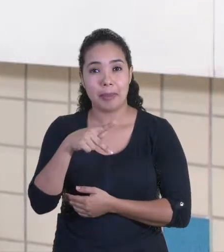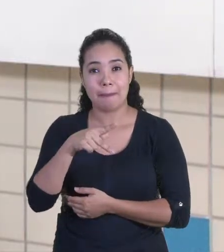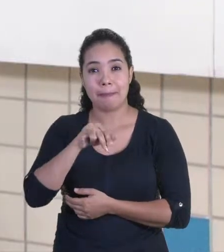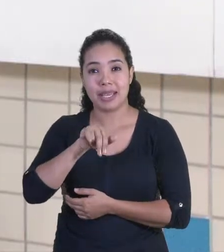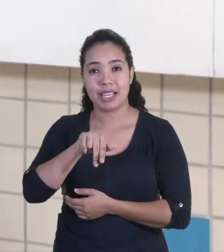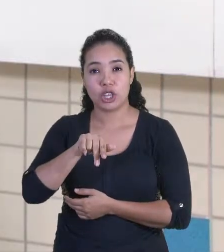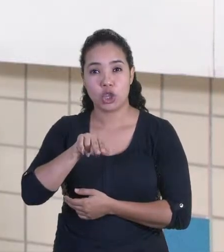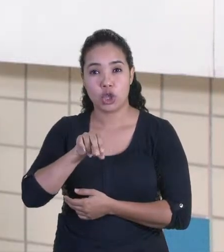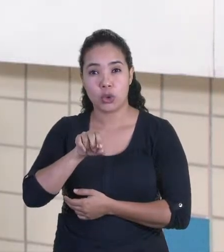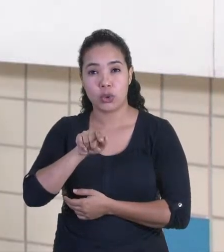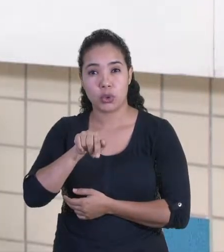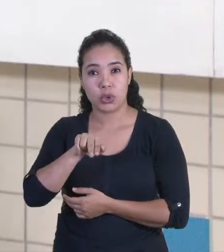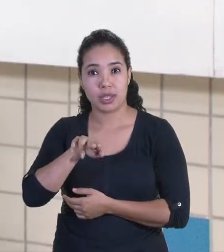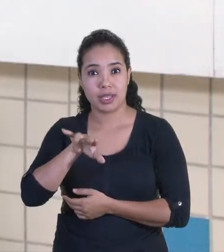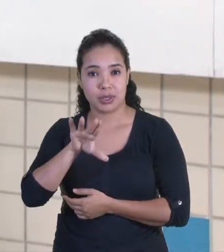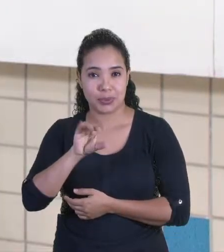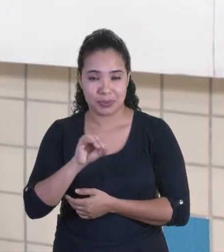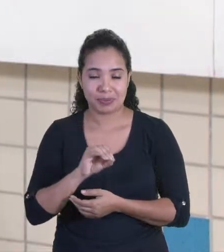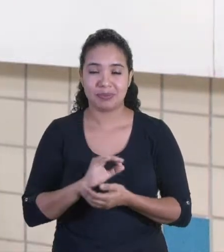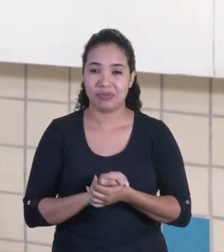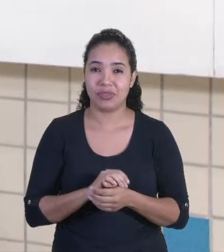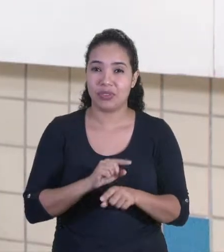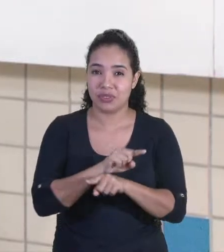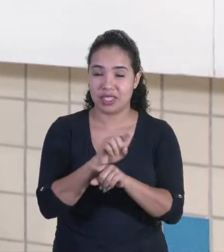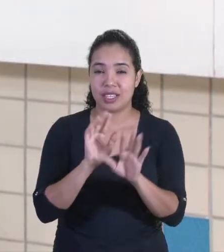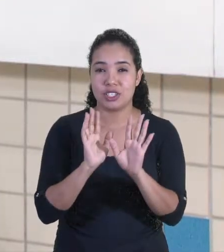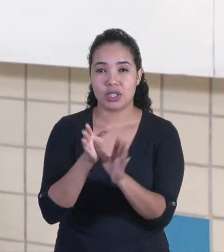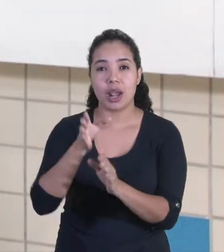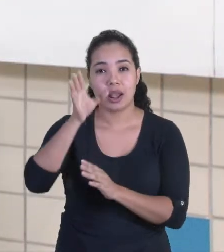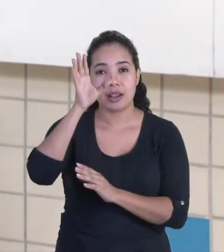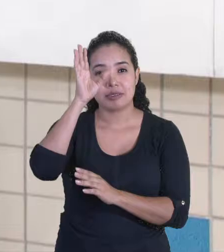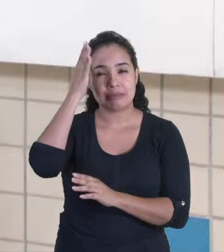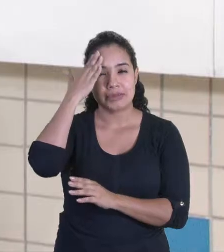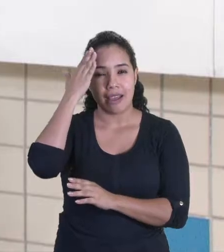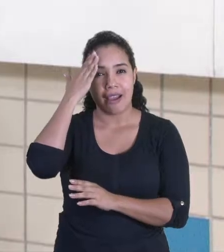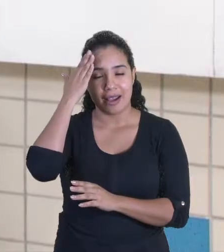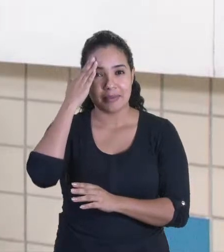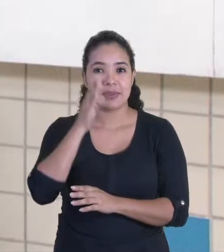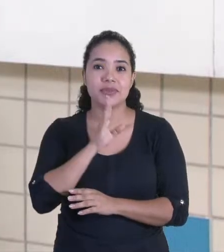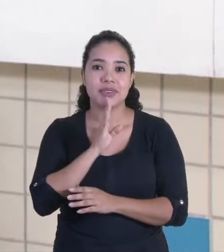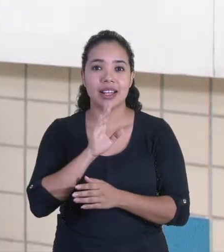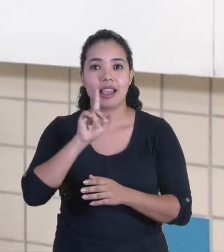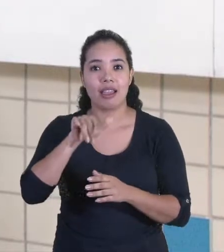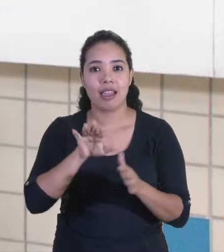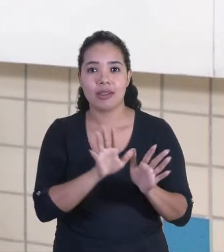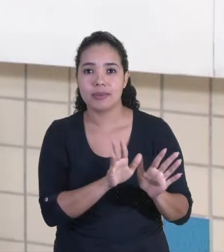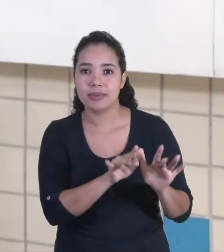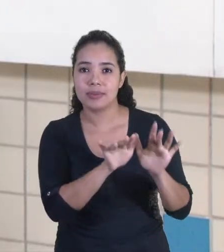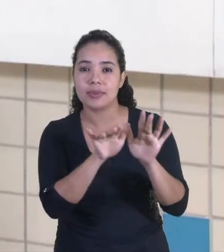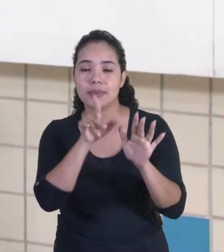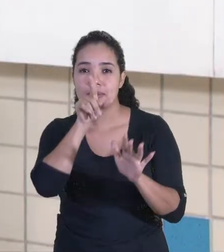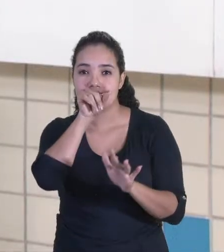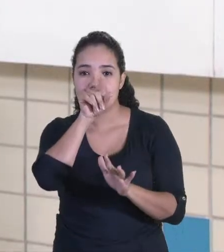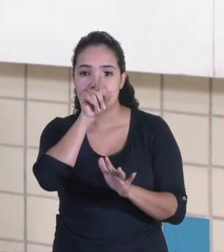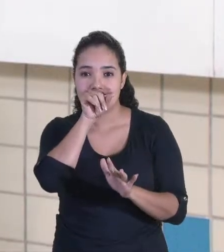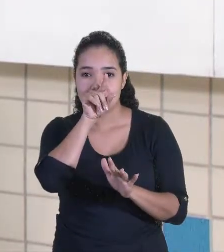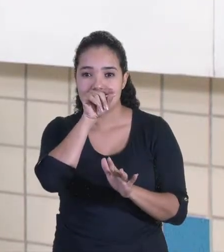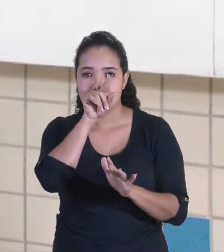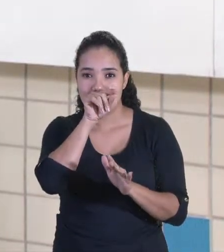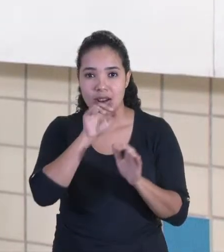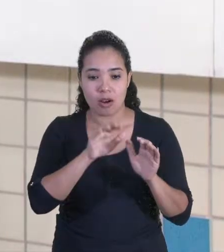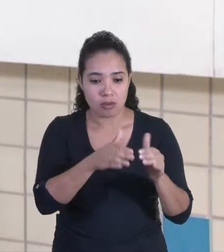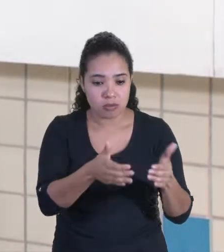esse outro conto que com certeza você deve conhecer. É uma ave e foi chocada em um